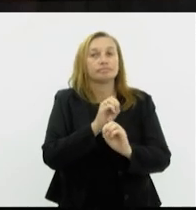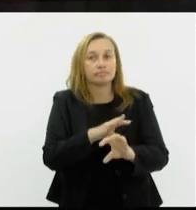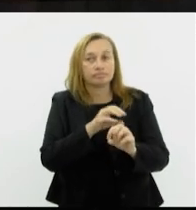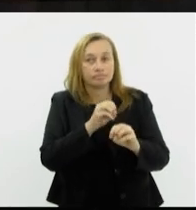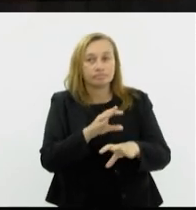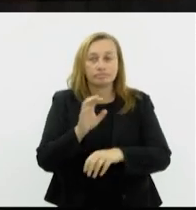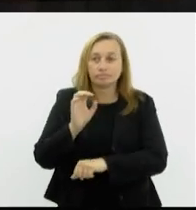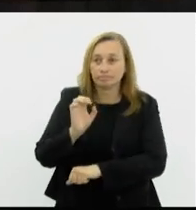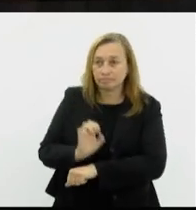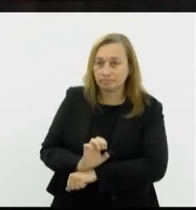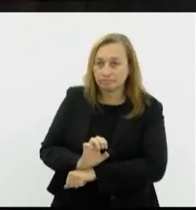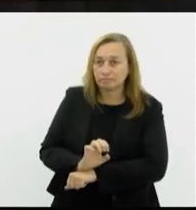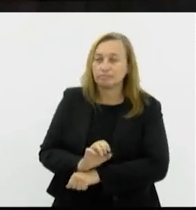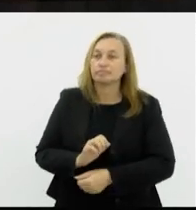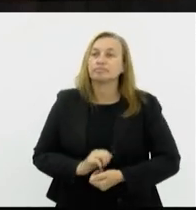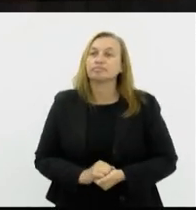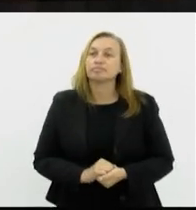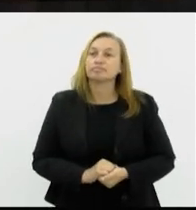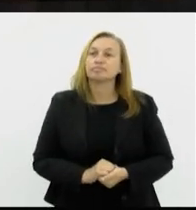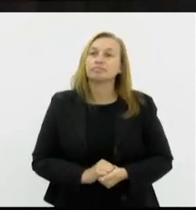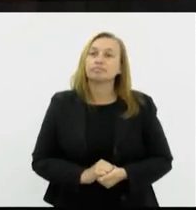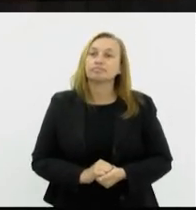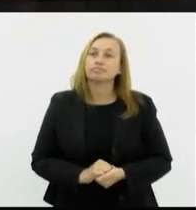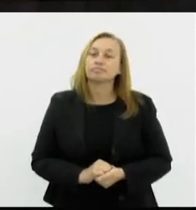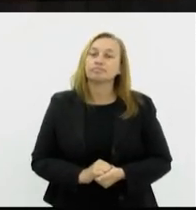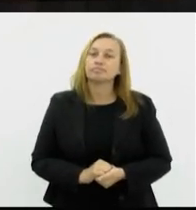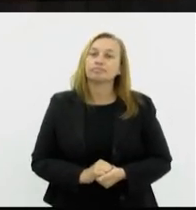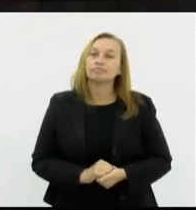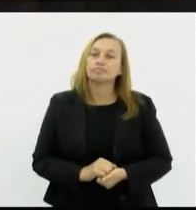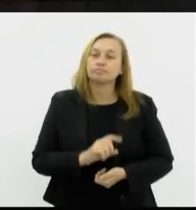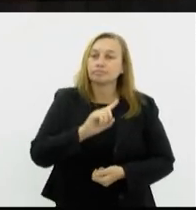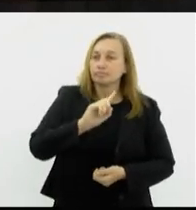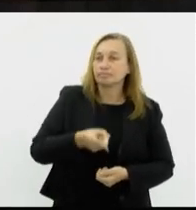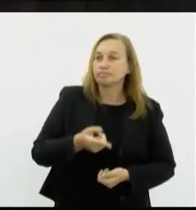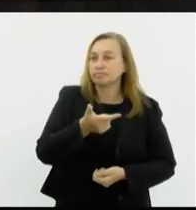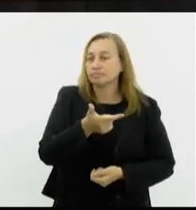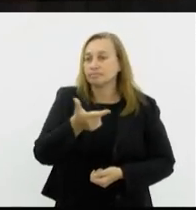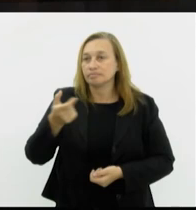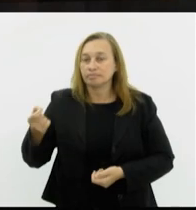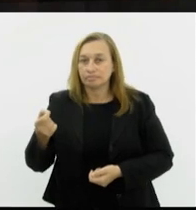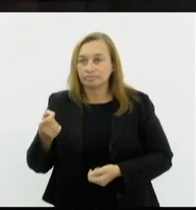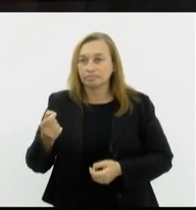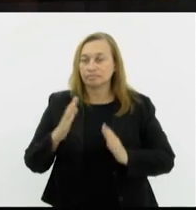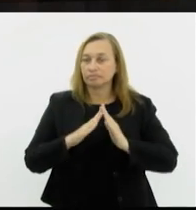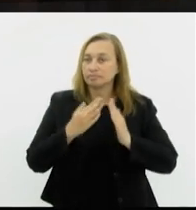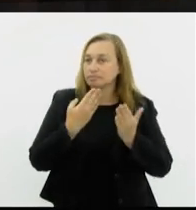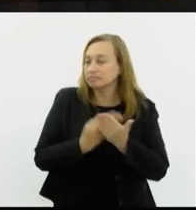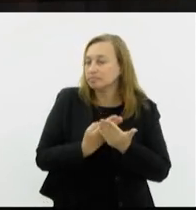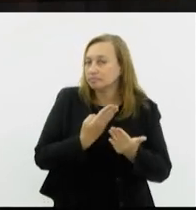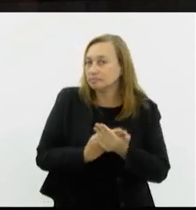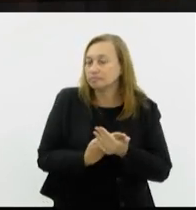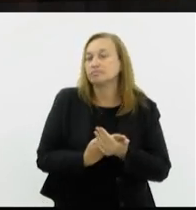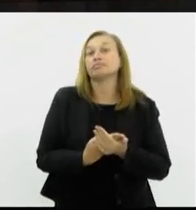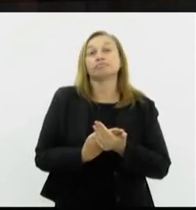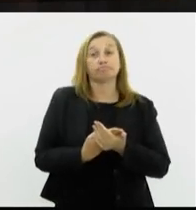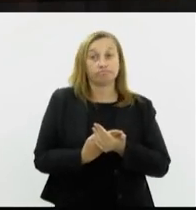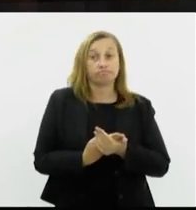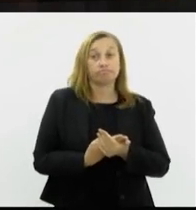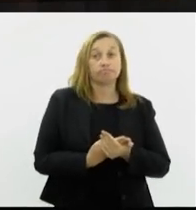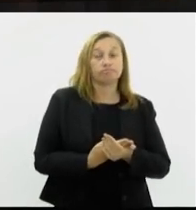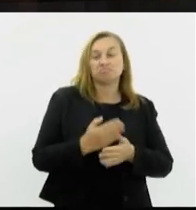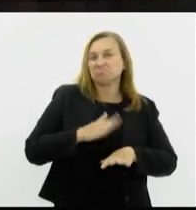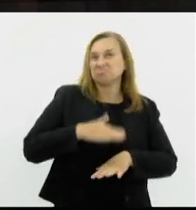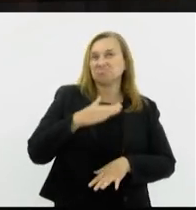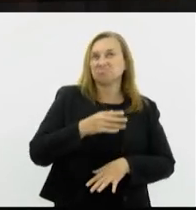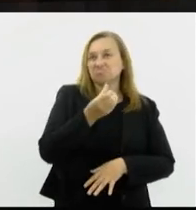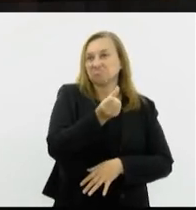do Estado, ela possui cerca de 1.200 escolas, 1.200 e poucas escolas, são mais